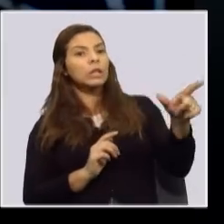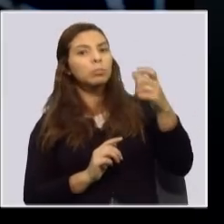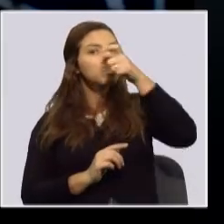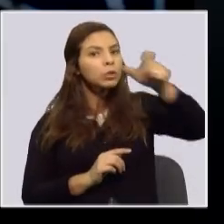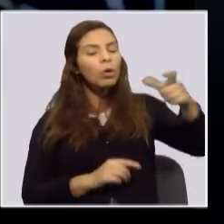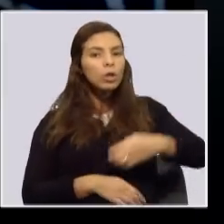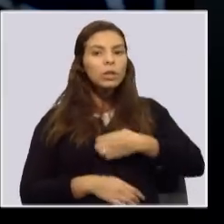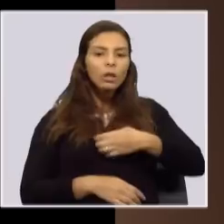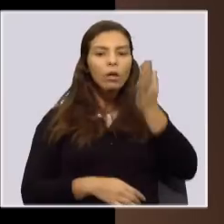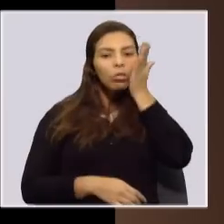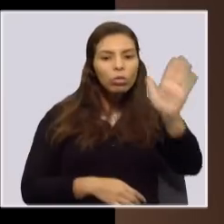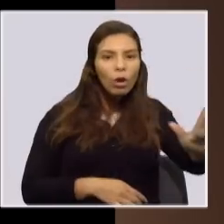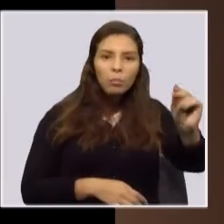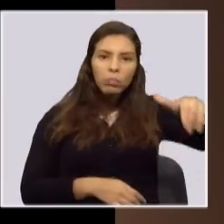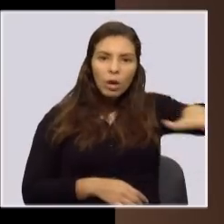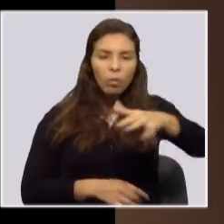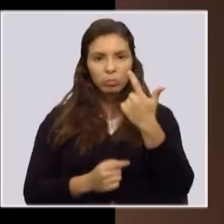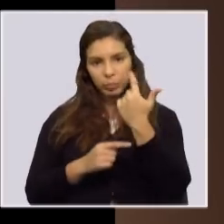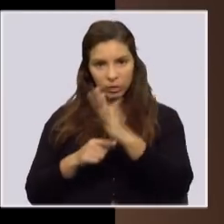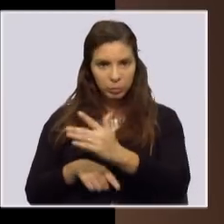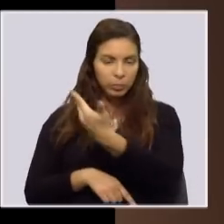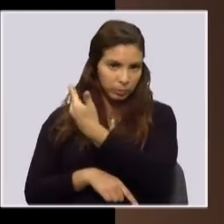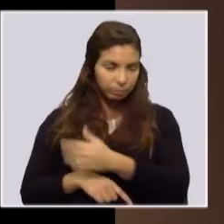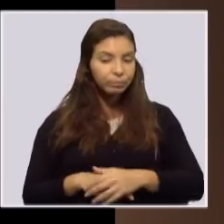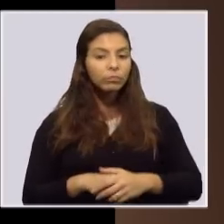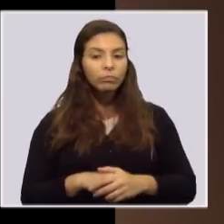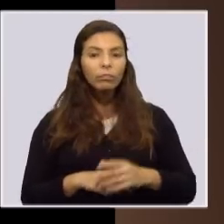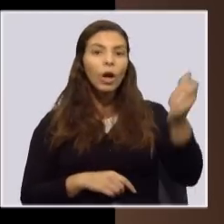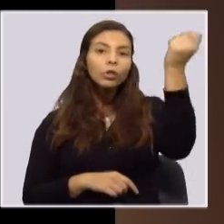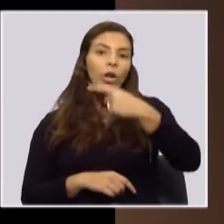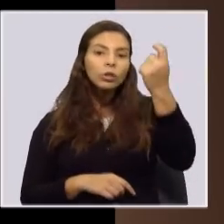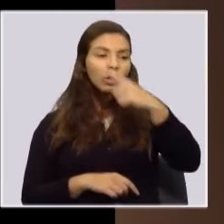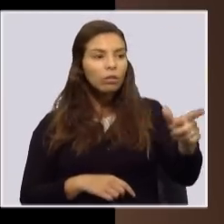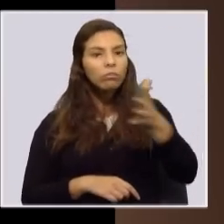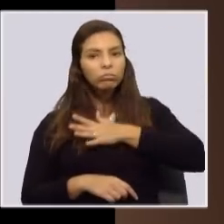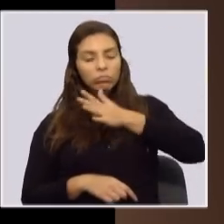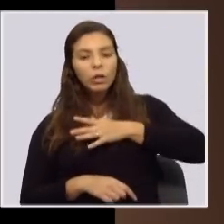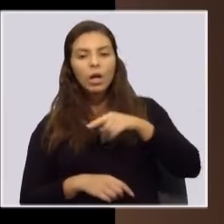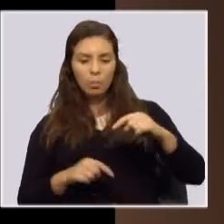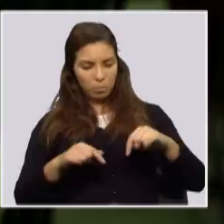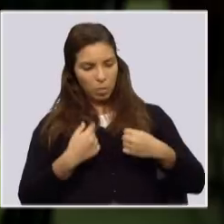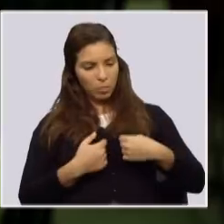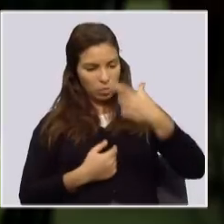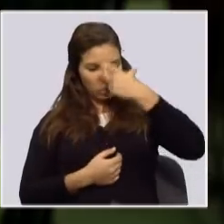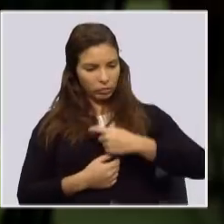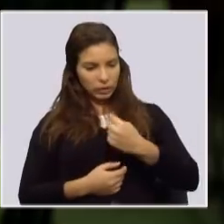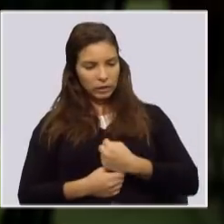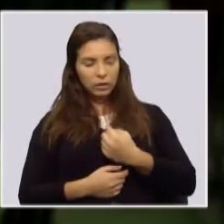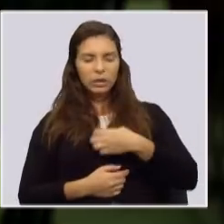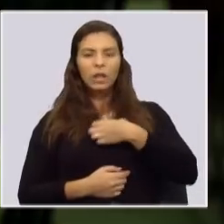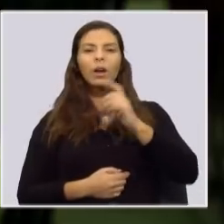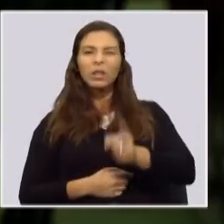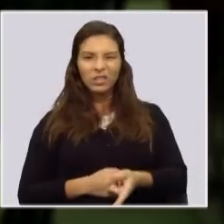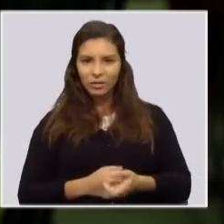realmente aquelas pessoas estavam a sentir. Onde é que dormiam, como é que dormiam, de onde é que vinham e contar as histórias dessas pessoas. E a nível pessoal, como é que foi essa experiência para ti? O que é